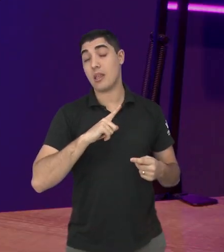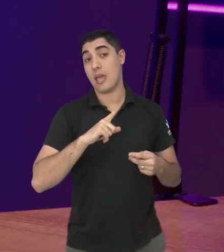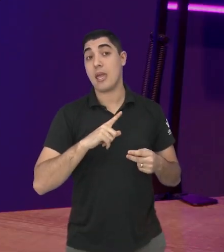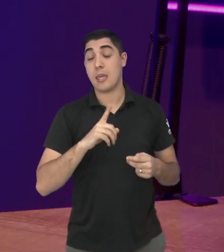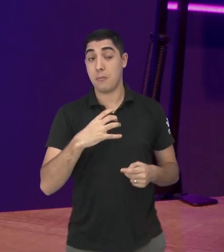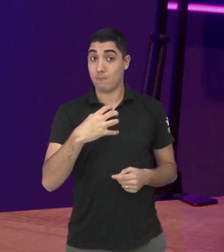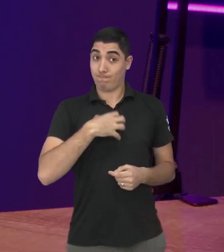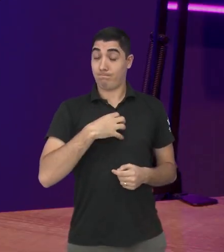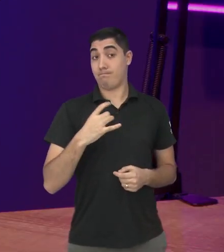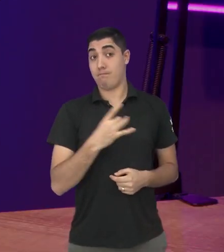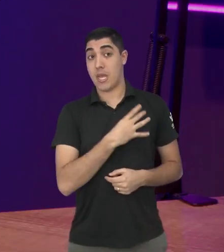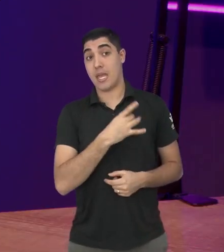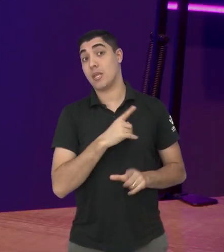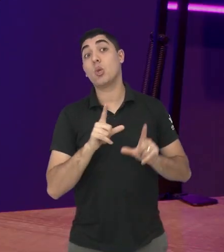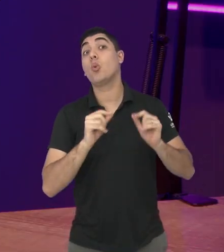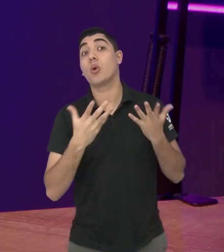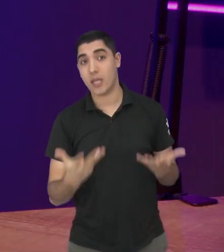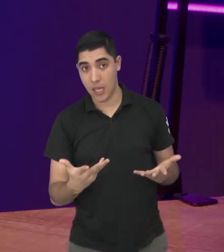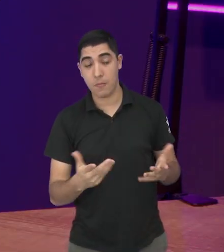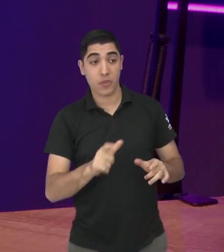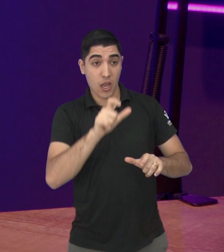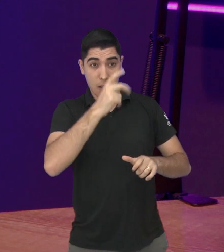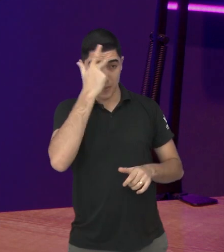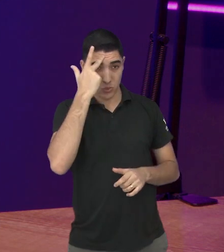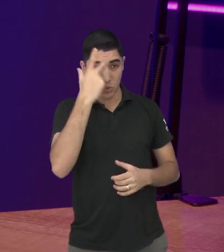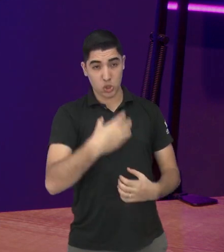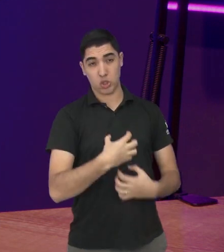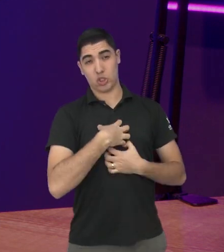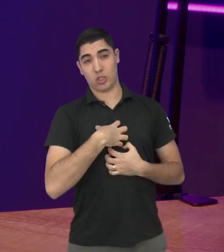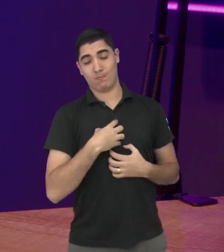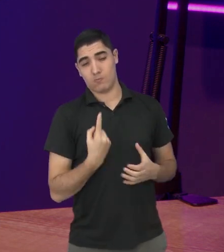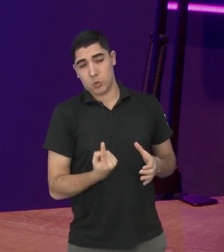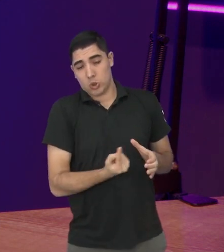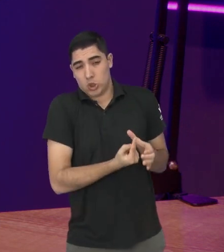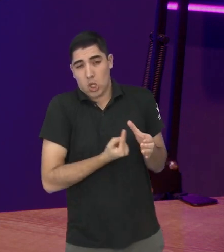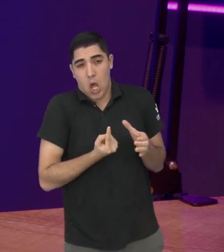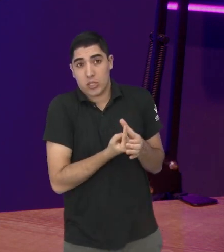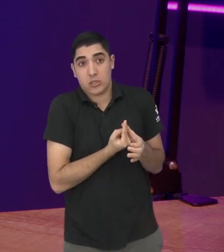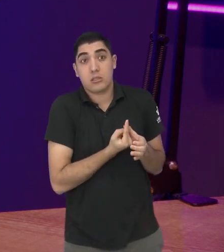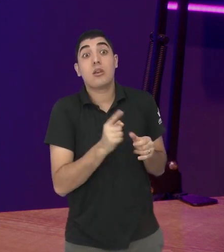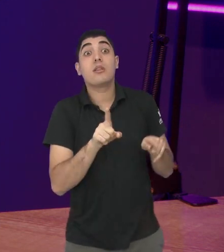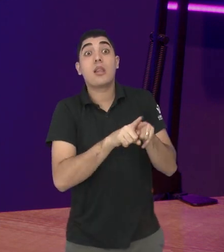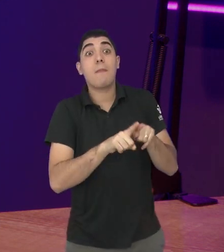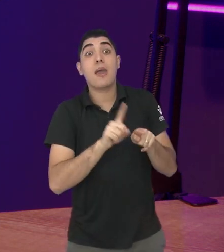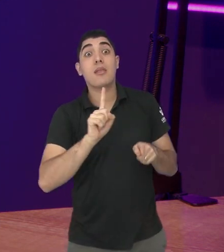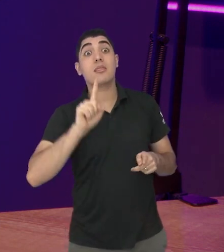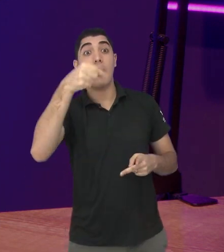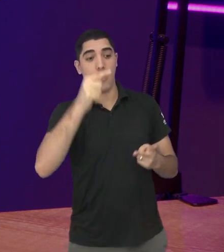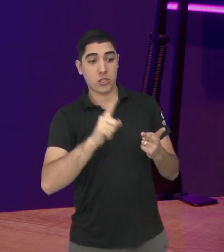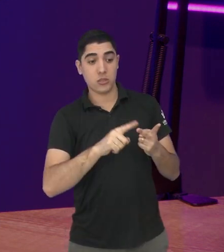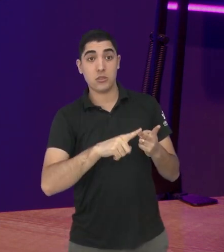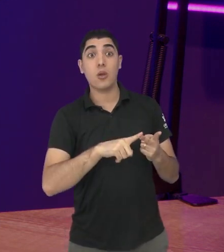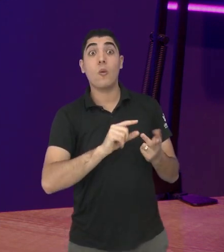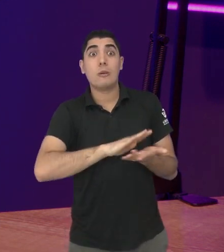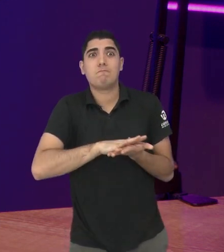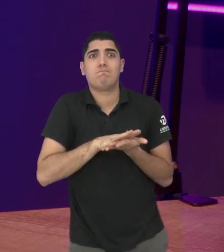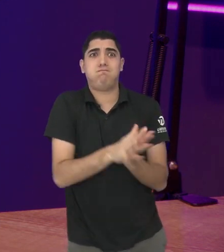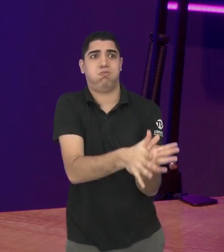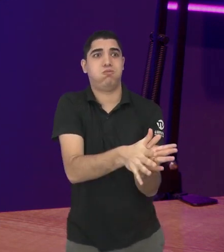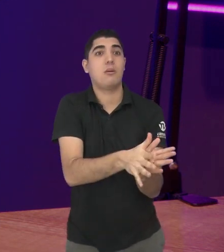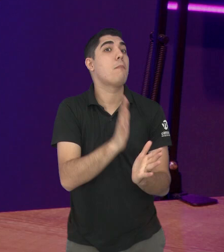inatos, assim, muito intrínsecos aos seres humanos, que é a solidão, como eu estava falando, e o extermínio. Então, assim,